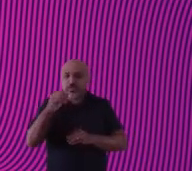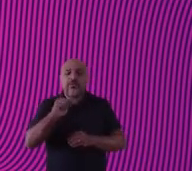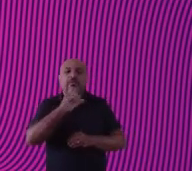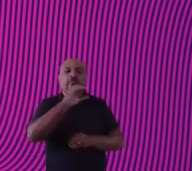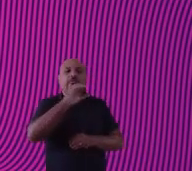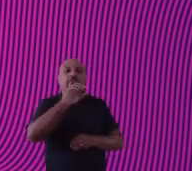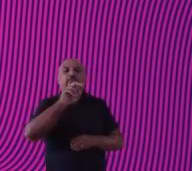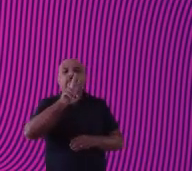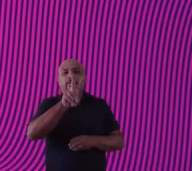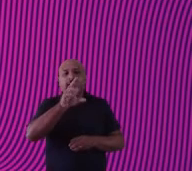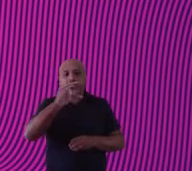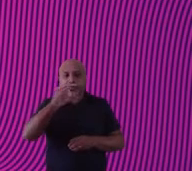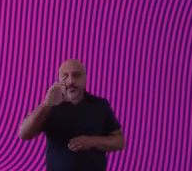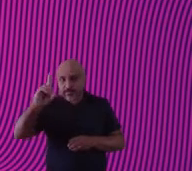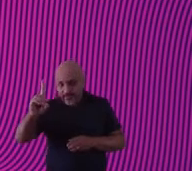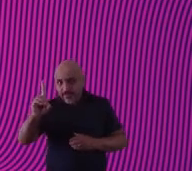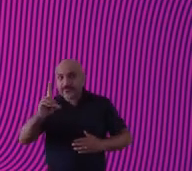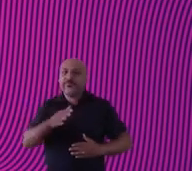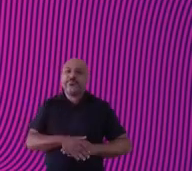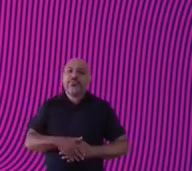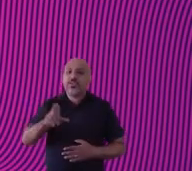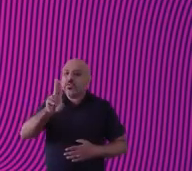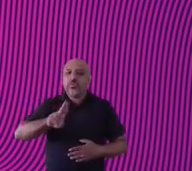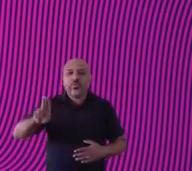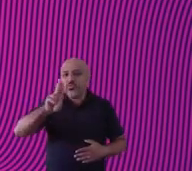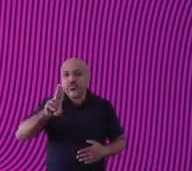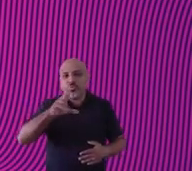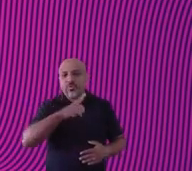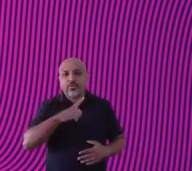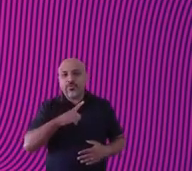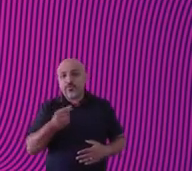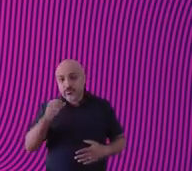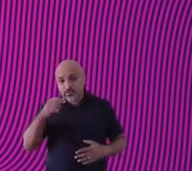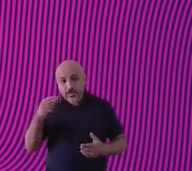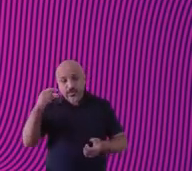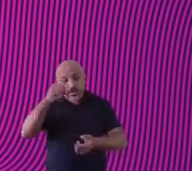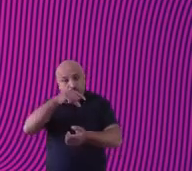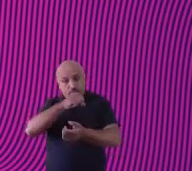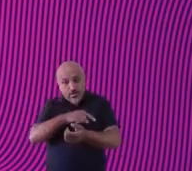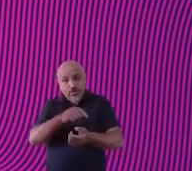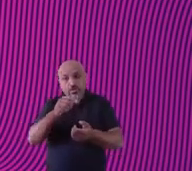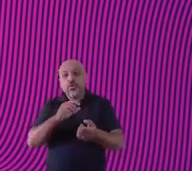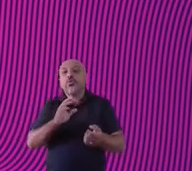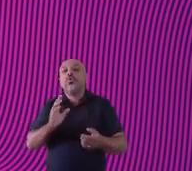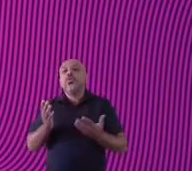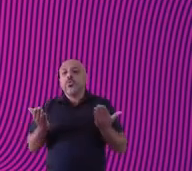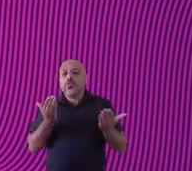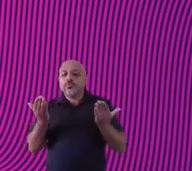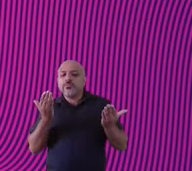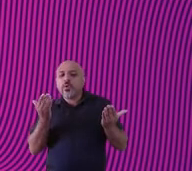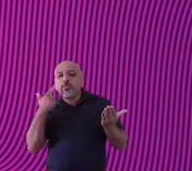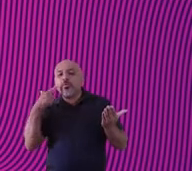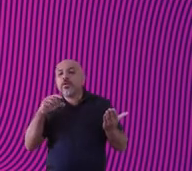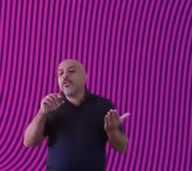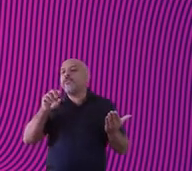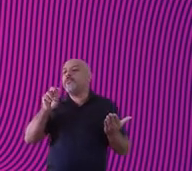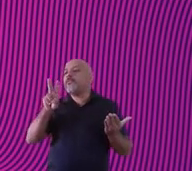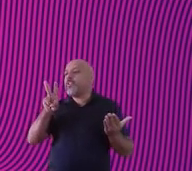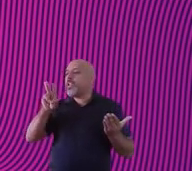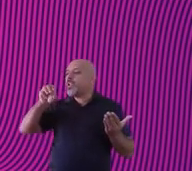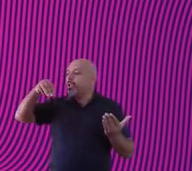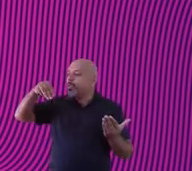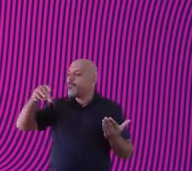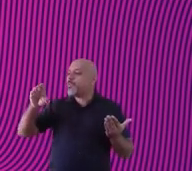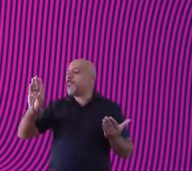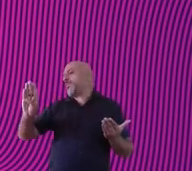Aço beautymall nos nos olhos do lado a redução e o braço comparador foi com VM Bia quer dizer então